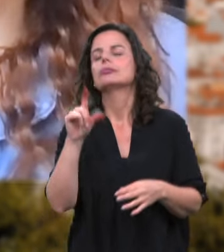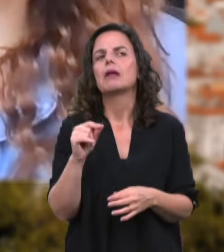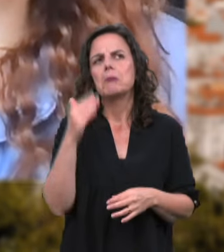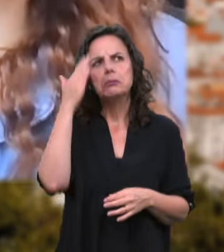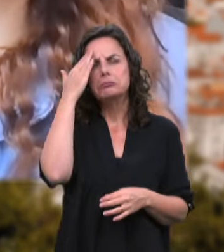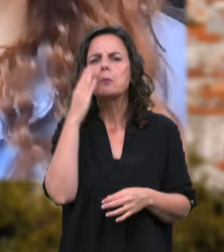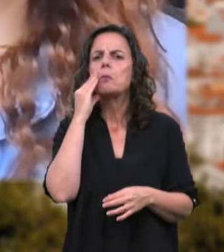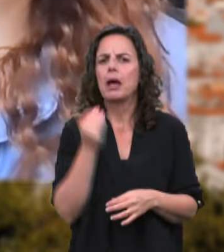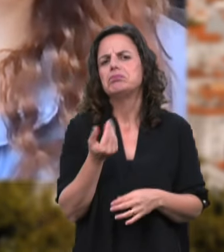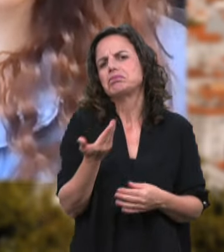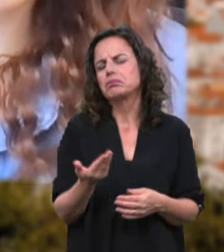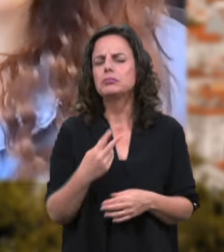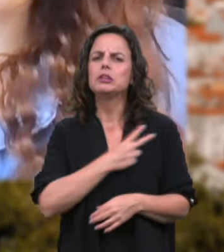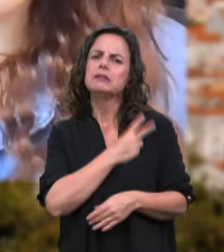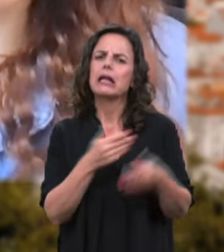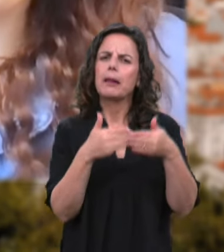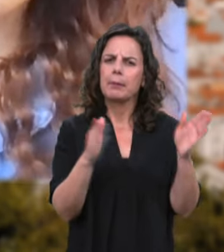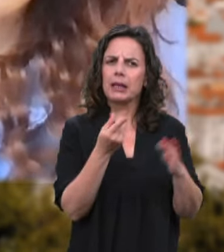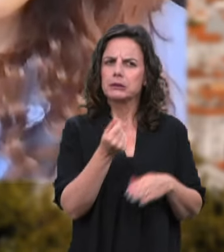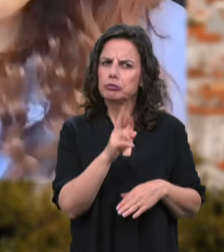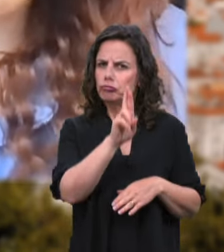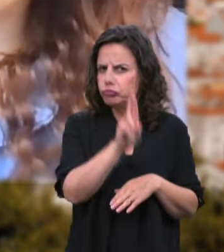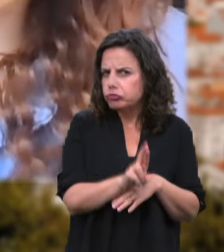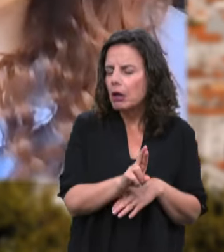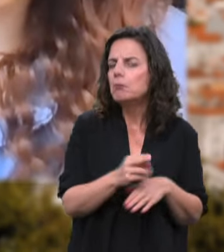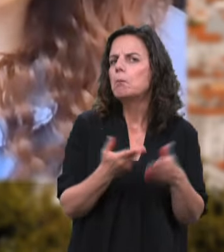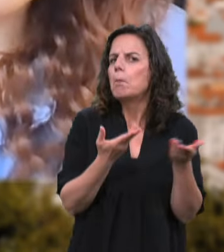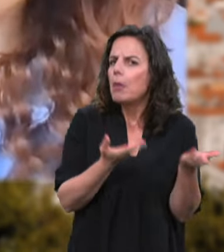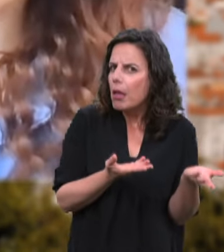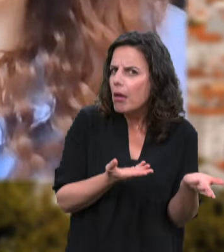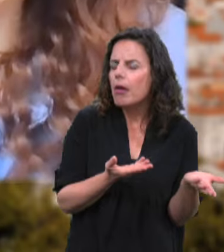acho que o preço da Universidade Aberta